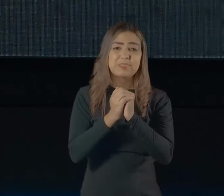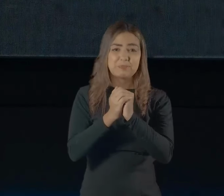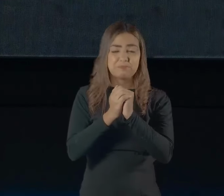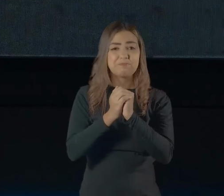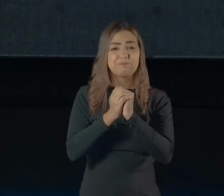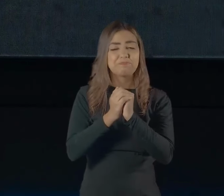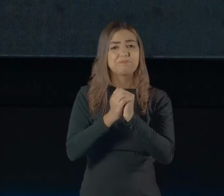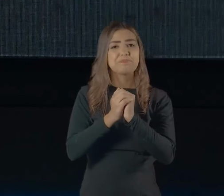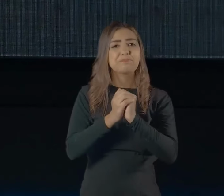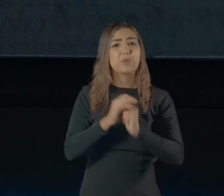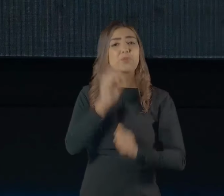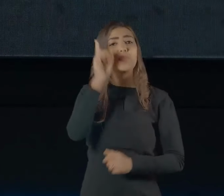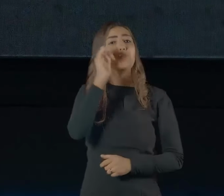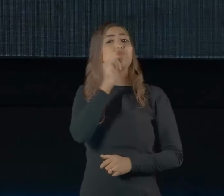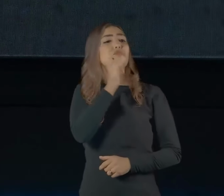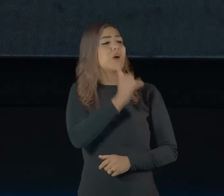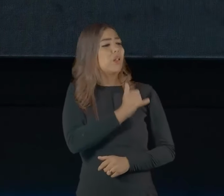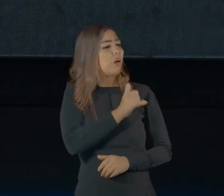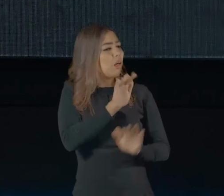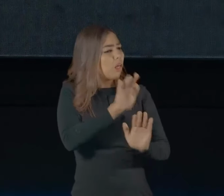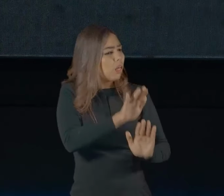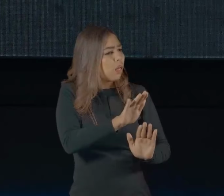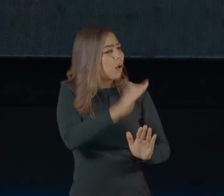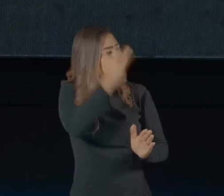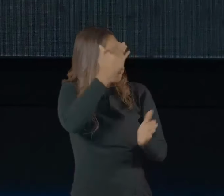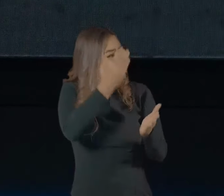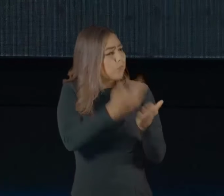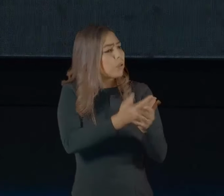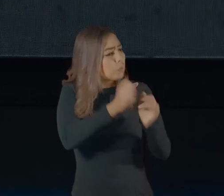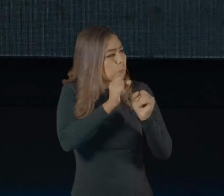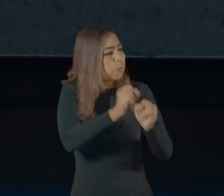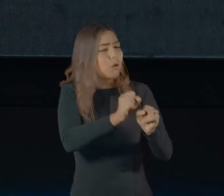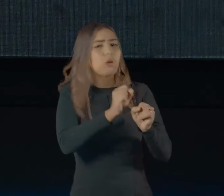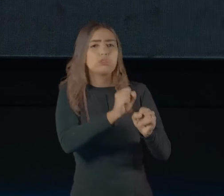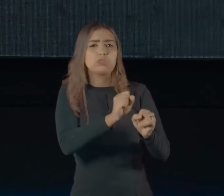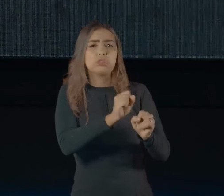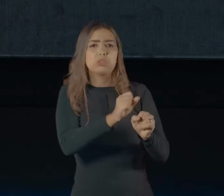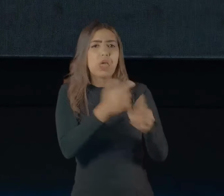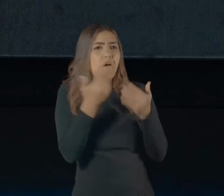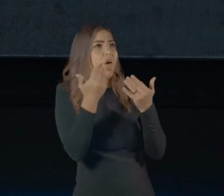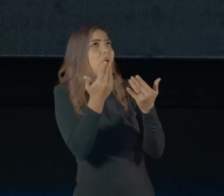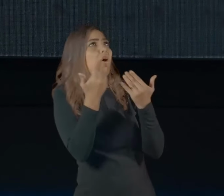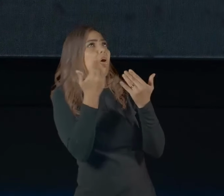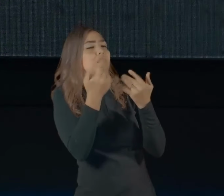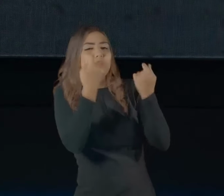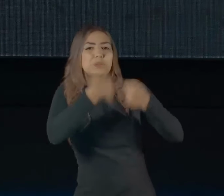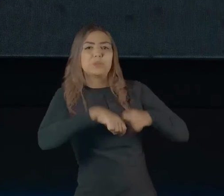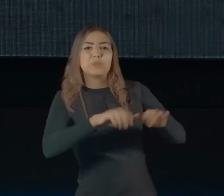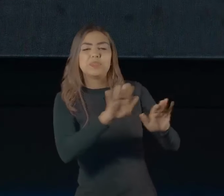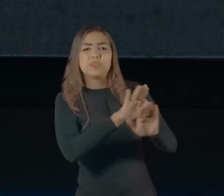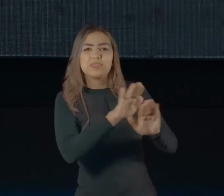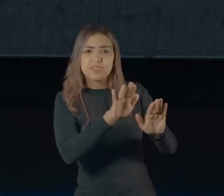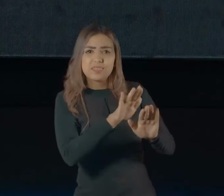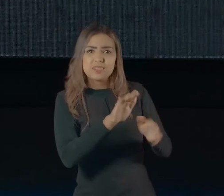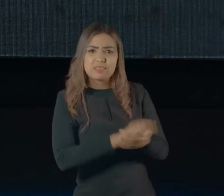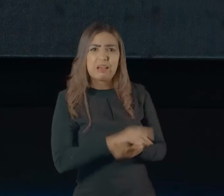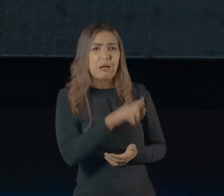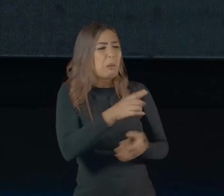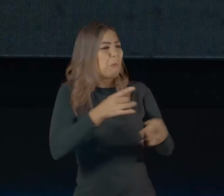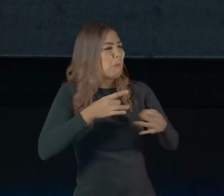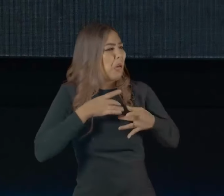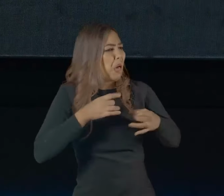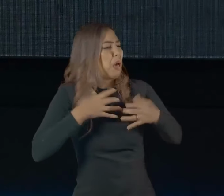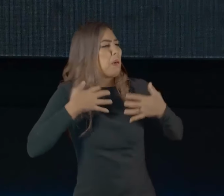para Jeremias, não duvide do seu chamado. Deus fala para Jeremias, não